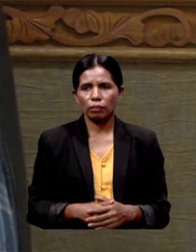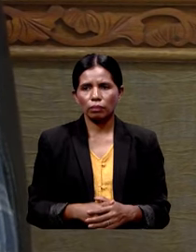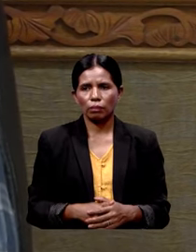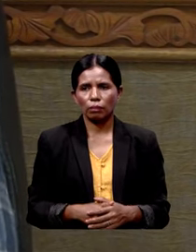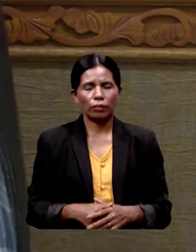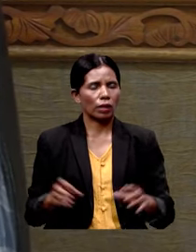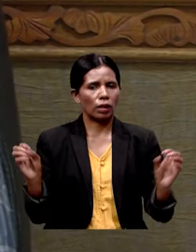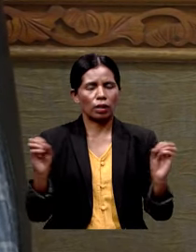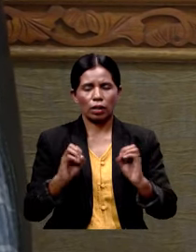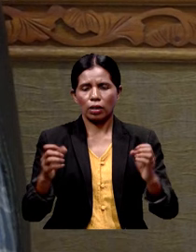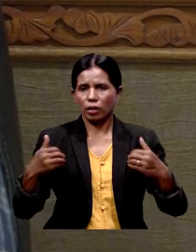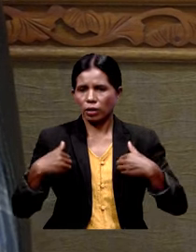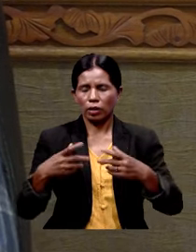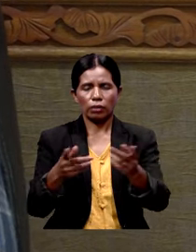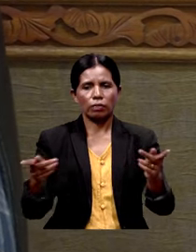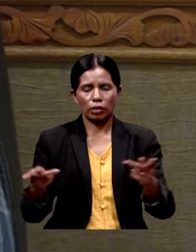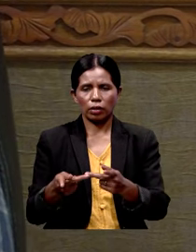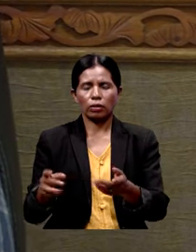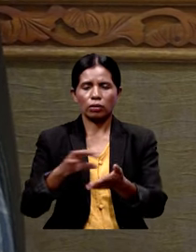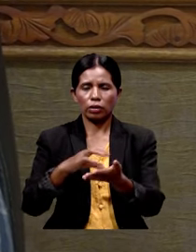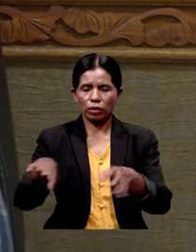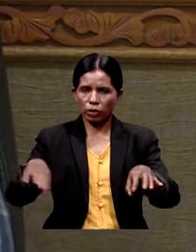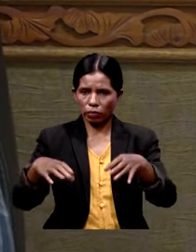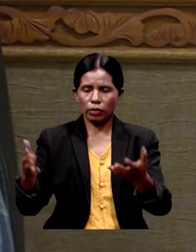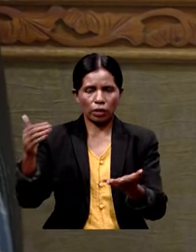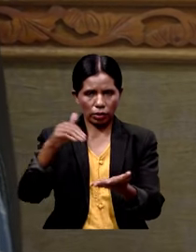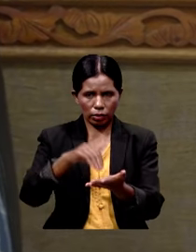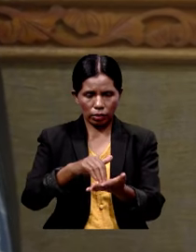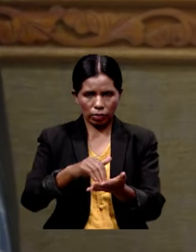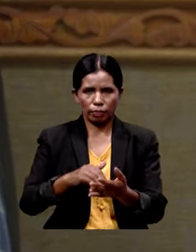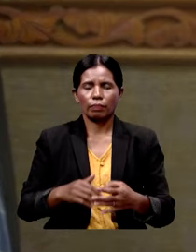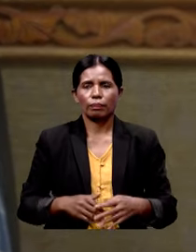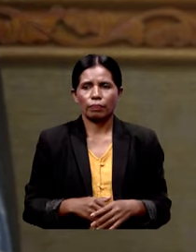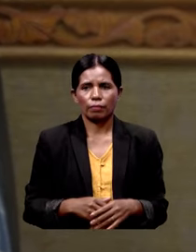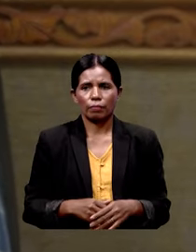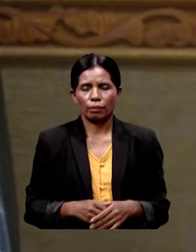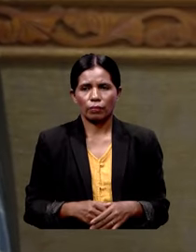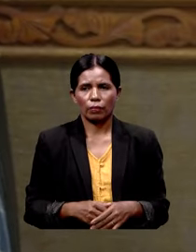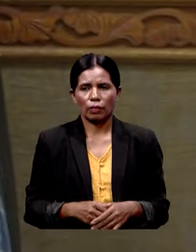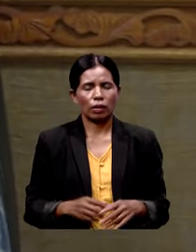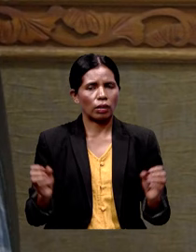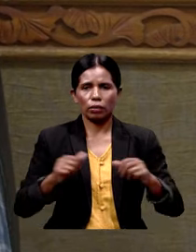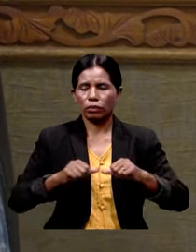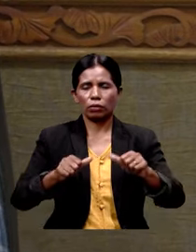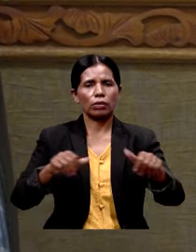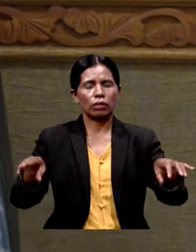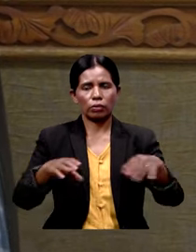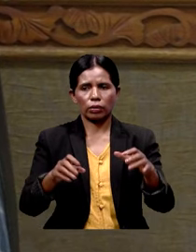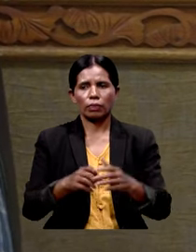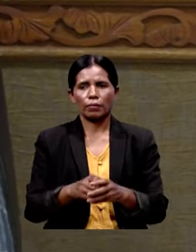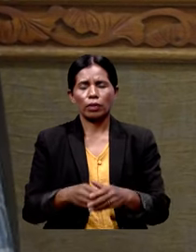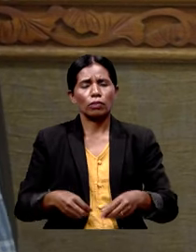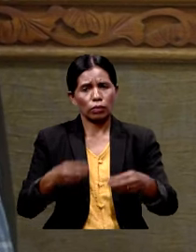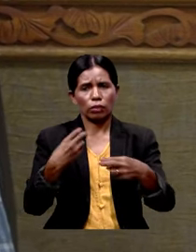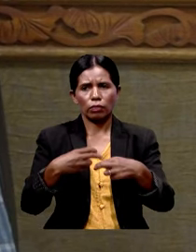la e fatin para atu renovasan ba e si rene contratto continu conune prejudica